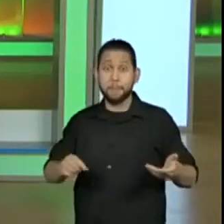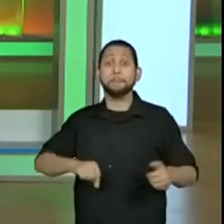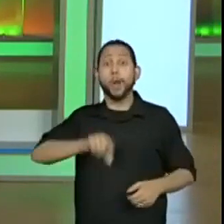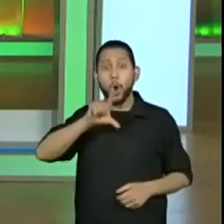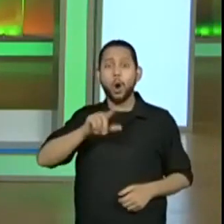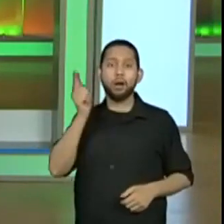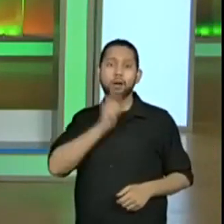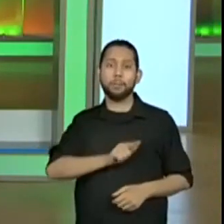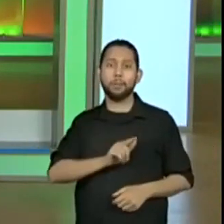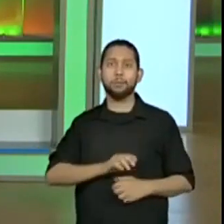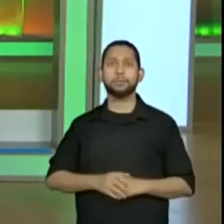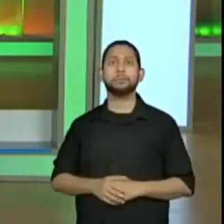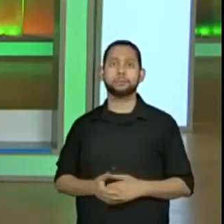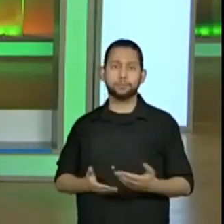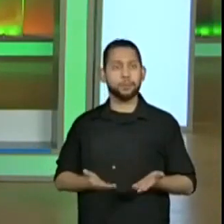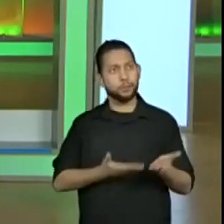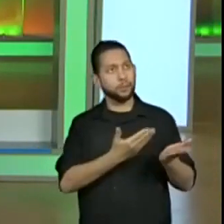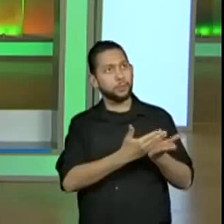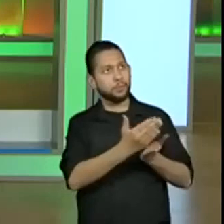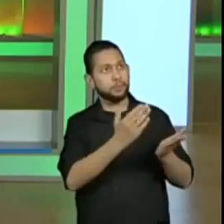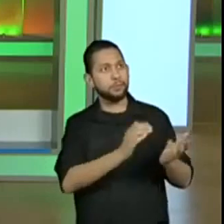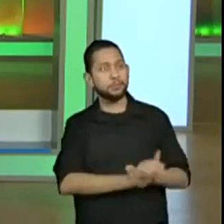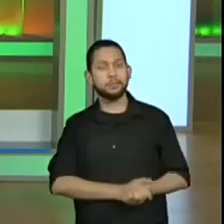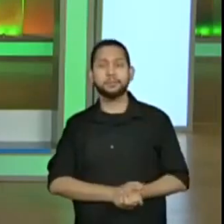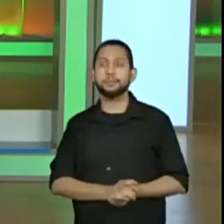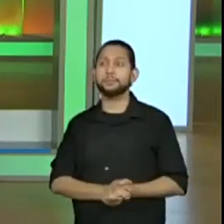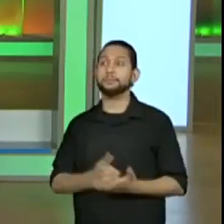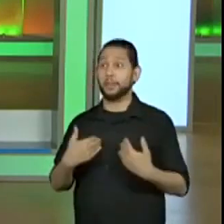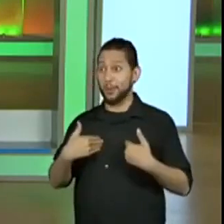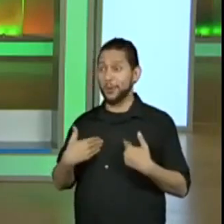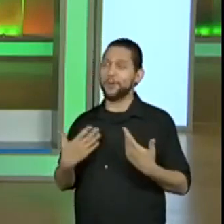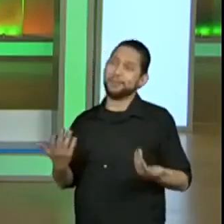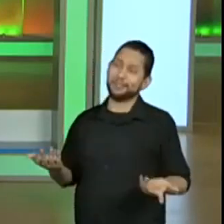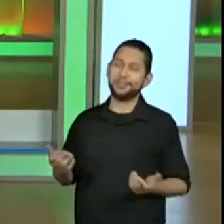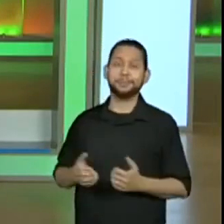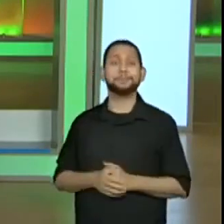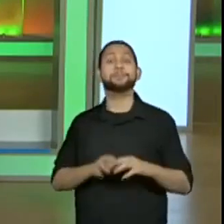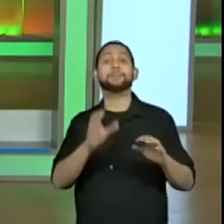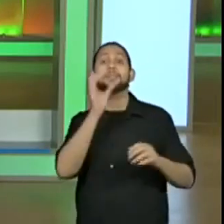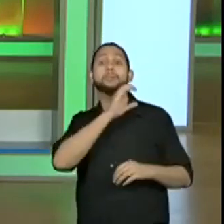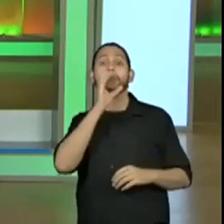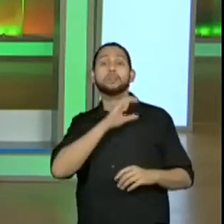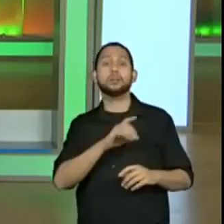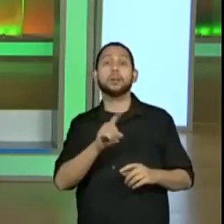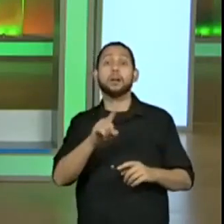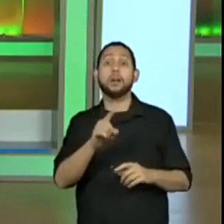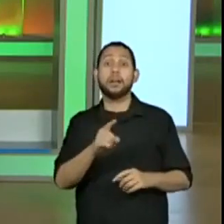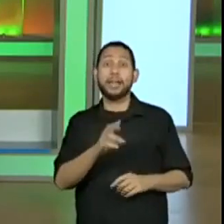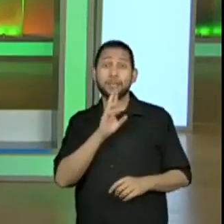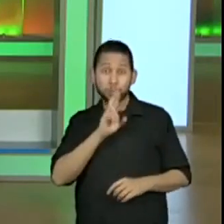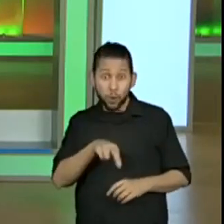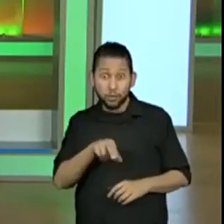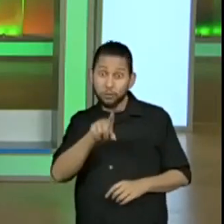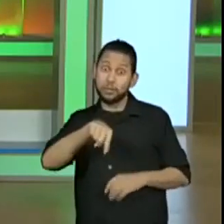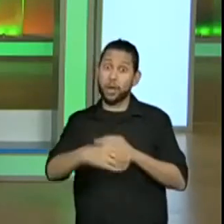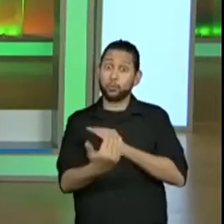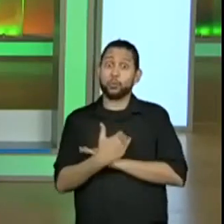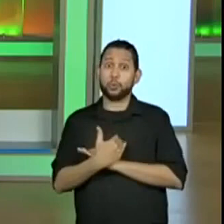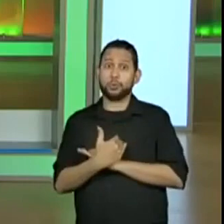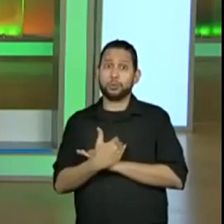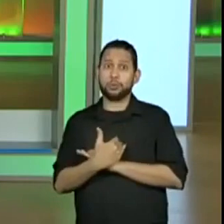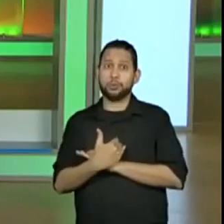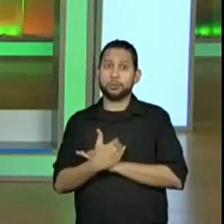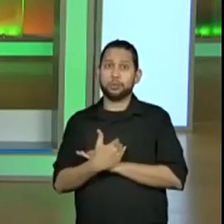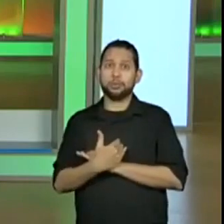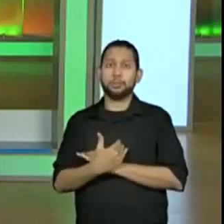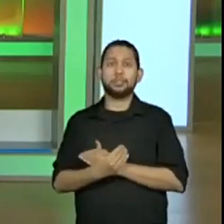começo? Você é convidada, claro. Tá bom, ai que delícia. Pessoal, olha, do quarto ano, ó, antes, me ajudem nas respostas, tá? Quando chegar na minha vez,